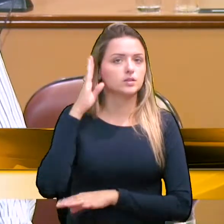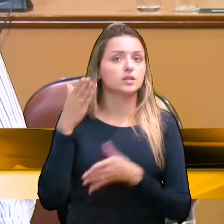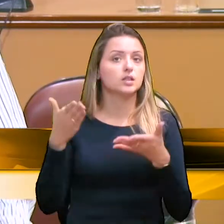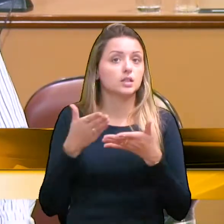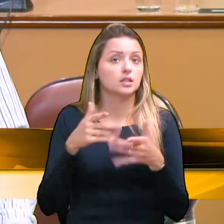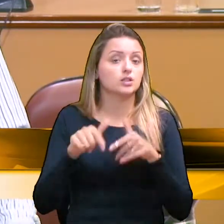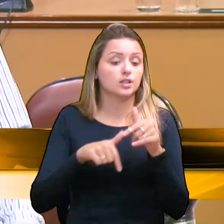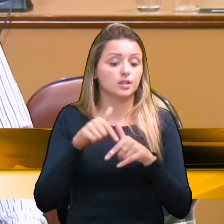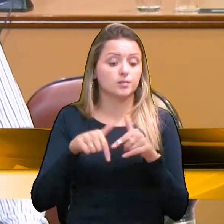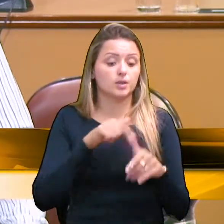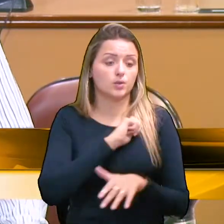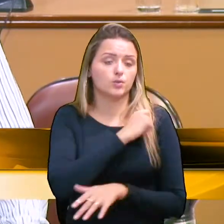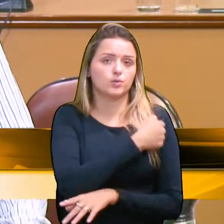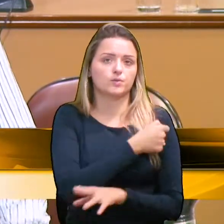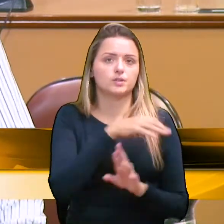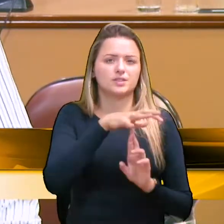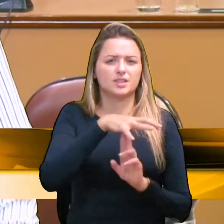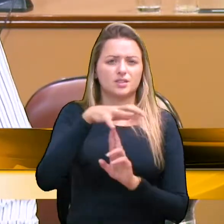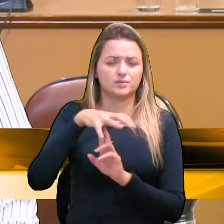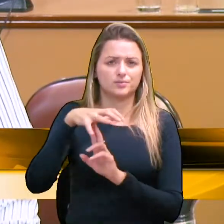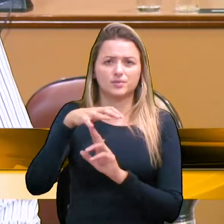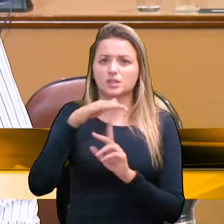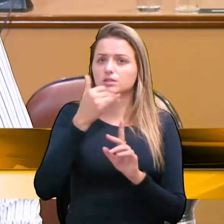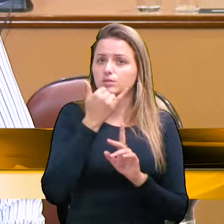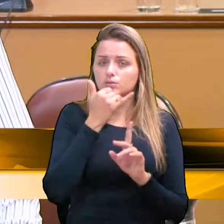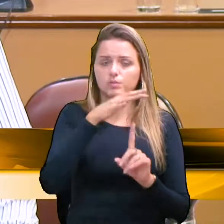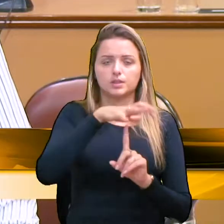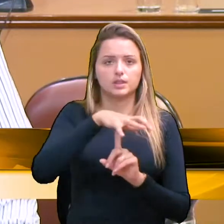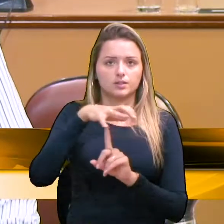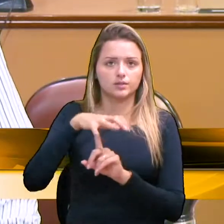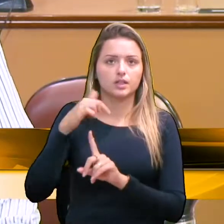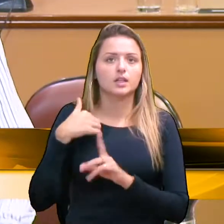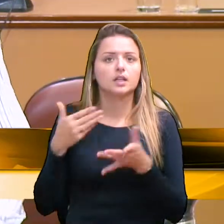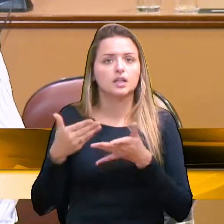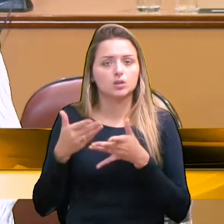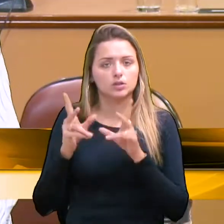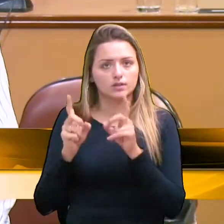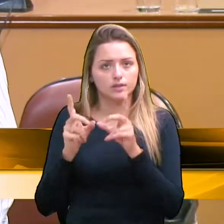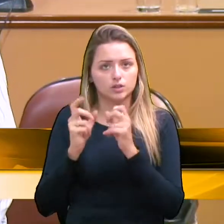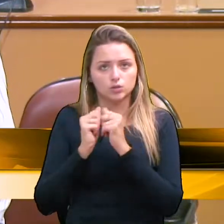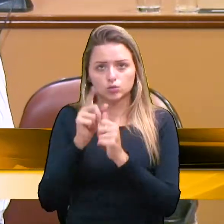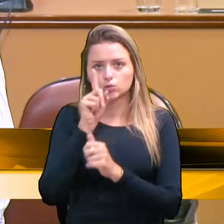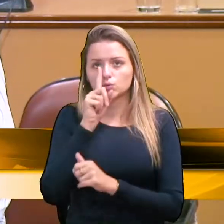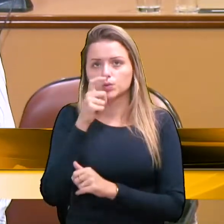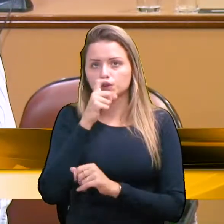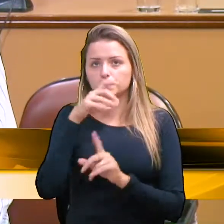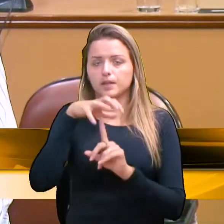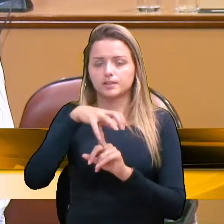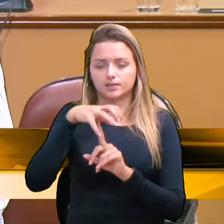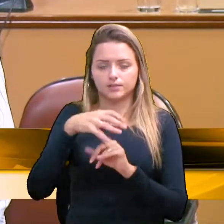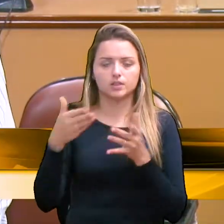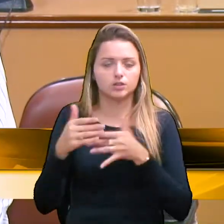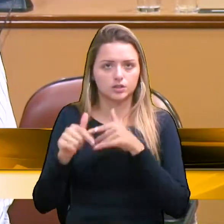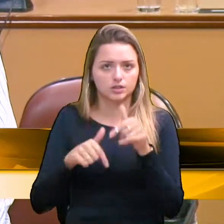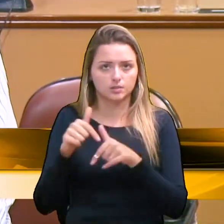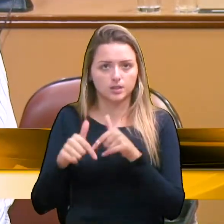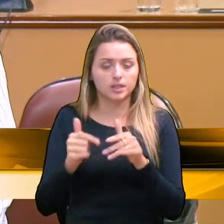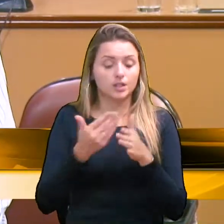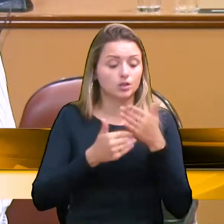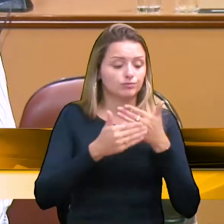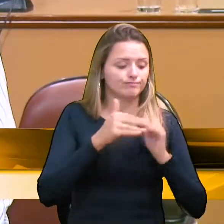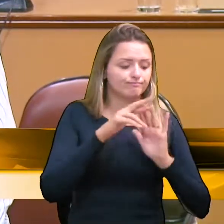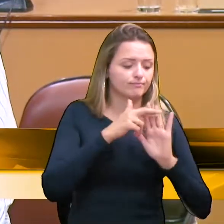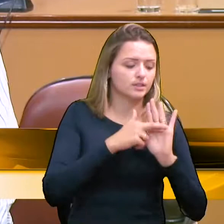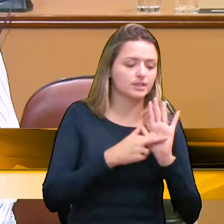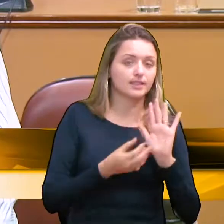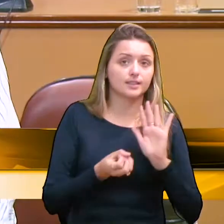fiscal, e eu também, que já fui junto com meus pais comerciante, e certamente com essas medidas alguém vai